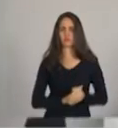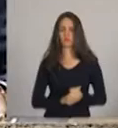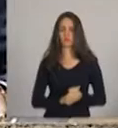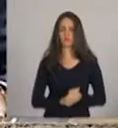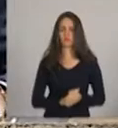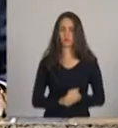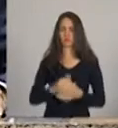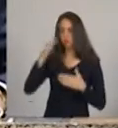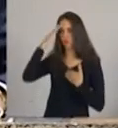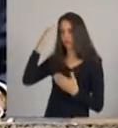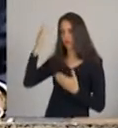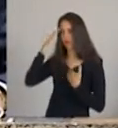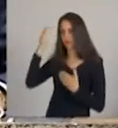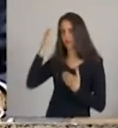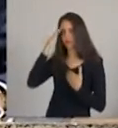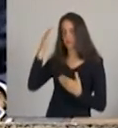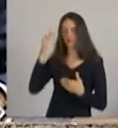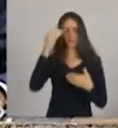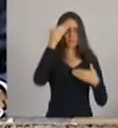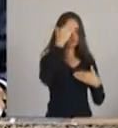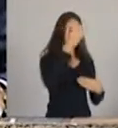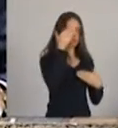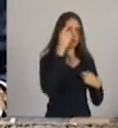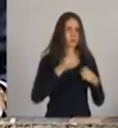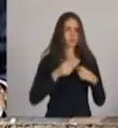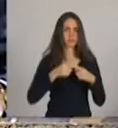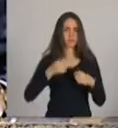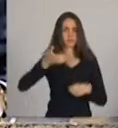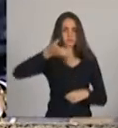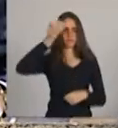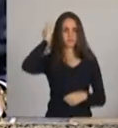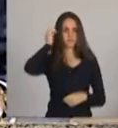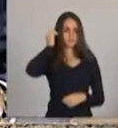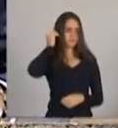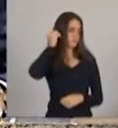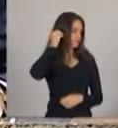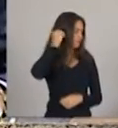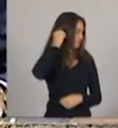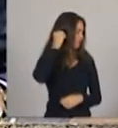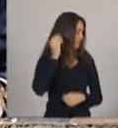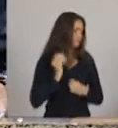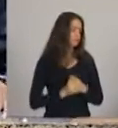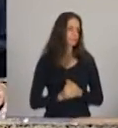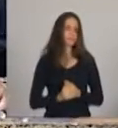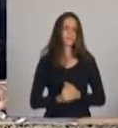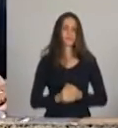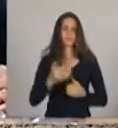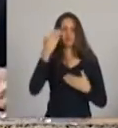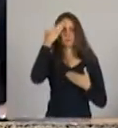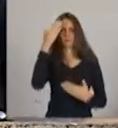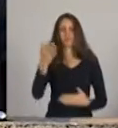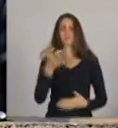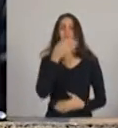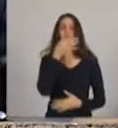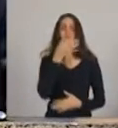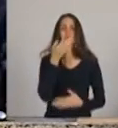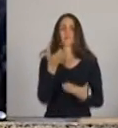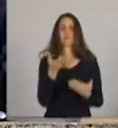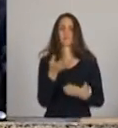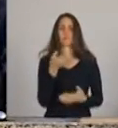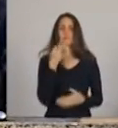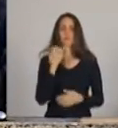Favato. Obrigado. Obrigado, deputado Hertz. Muito obrigado. Muito obrigado pela fala de Vossa Excelência. Vossa Excelência